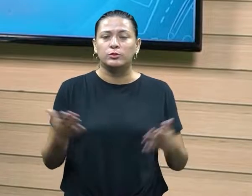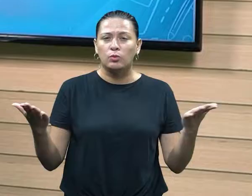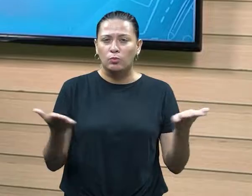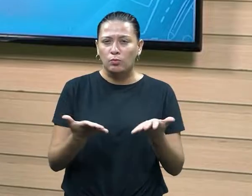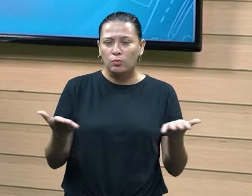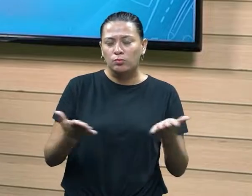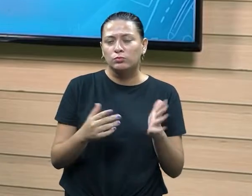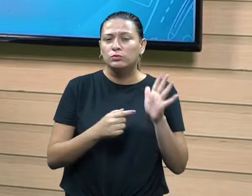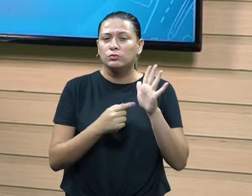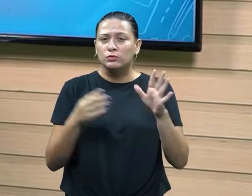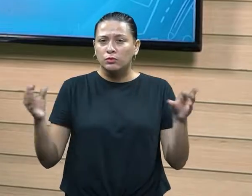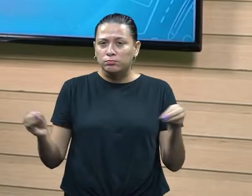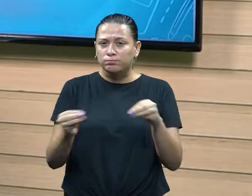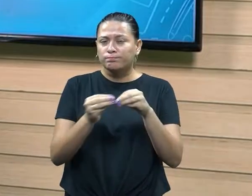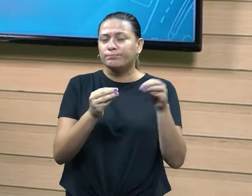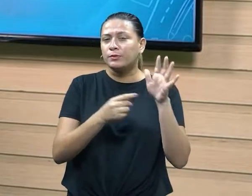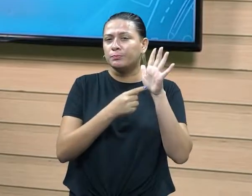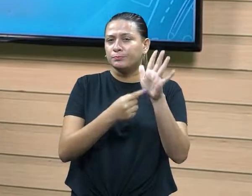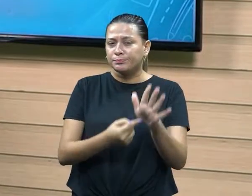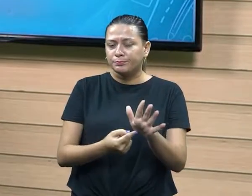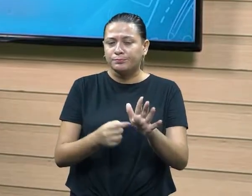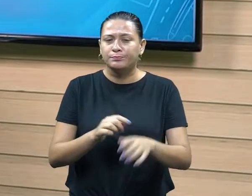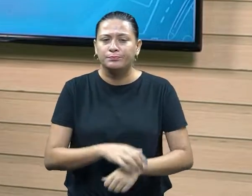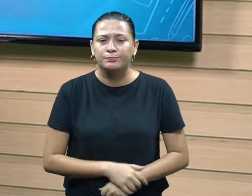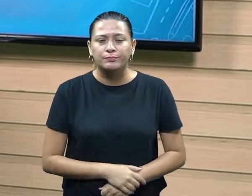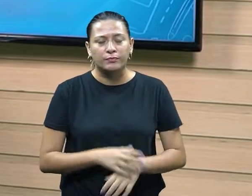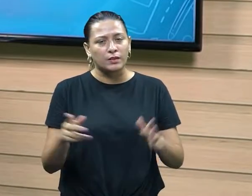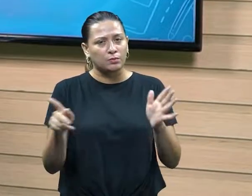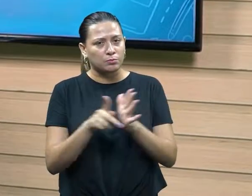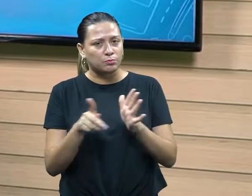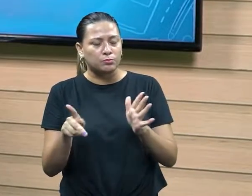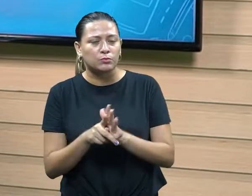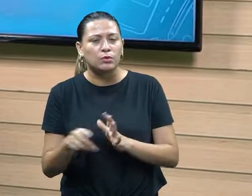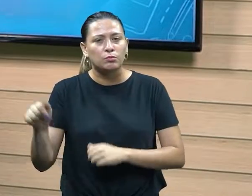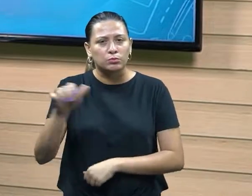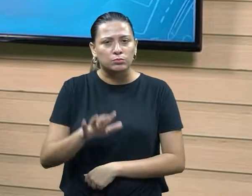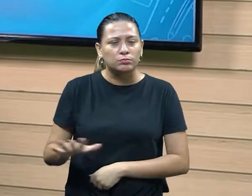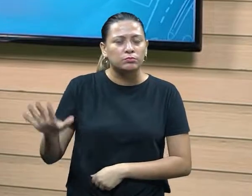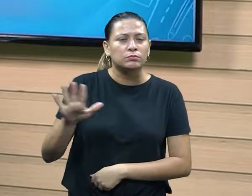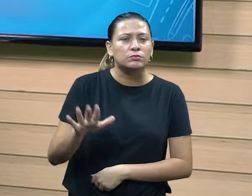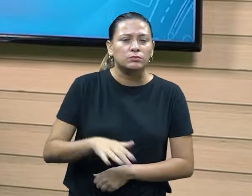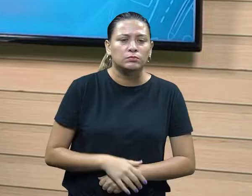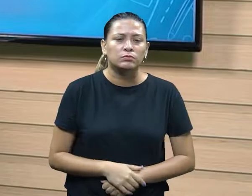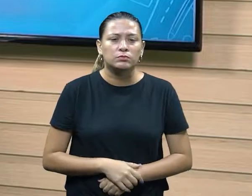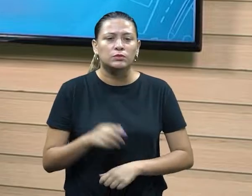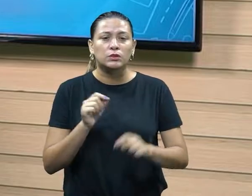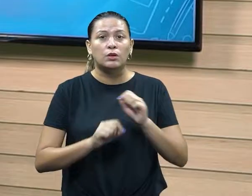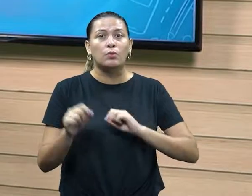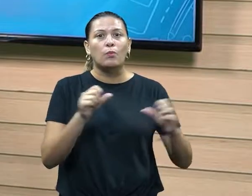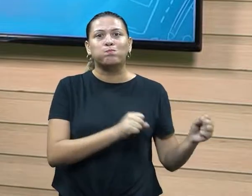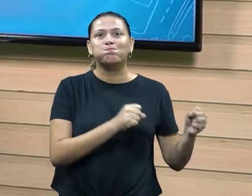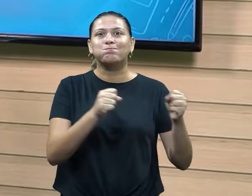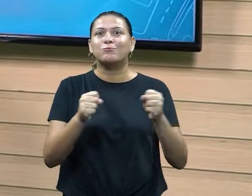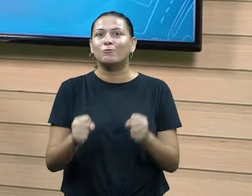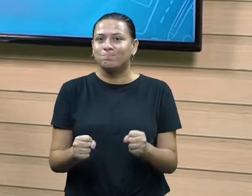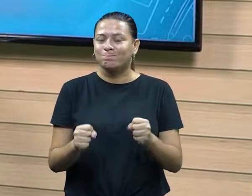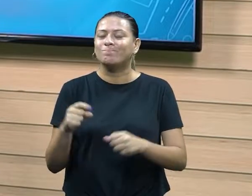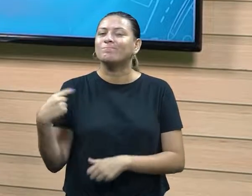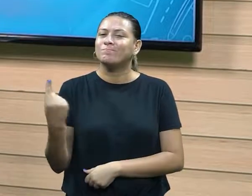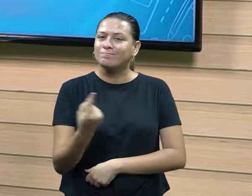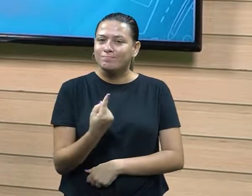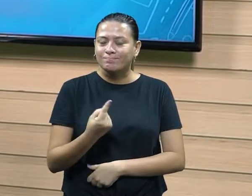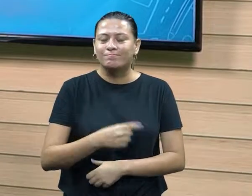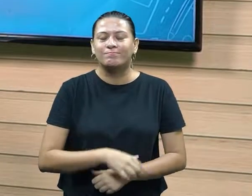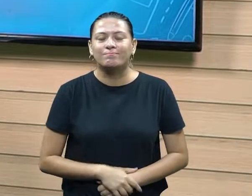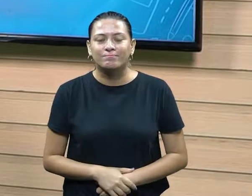um elemento, né, que permeia todo esse processo, né, da gestão, que é a questão do poder, né, que nós discutimos tudo aí,